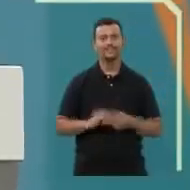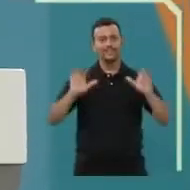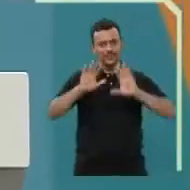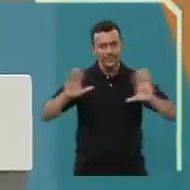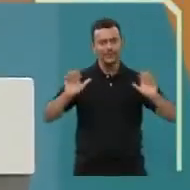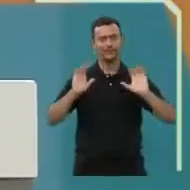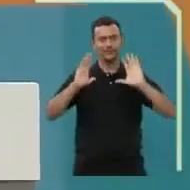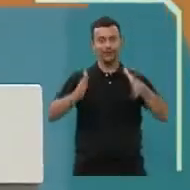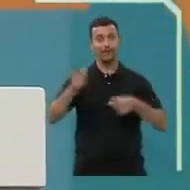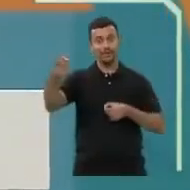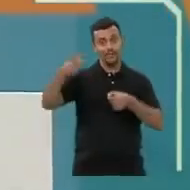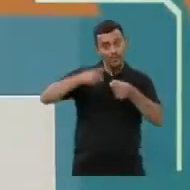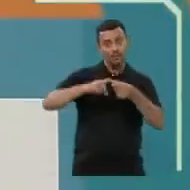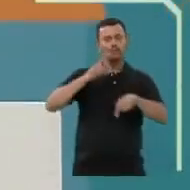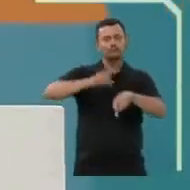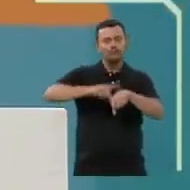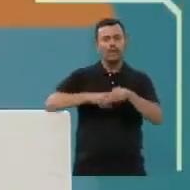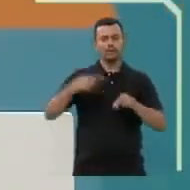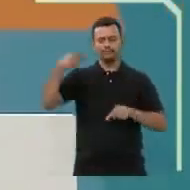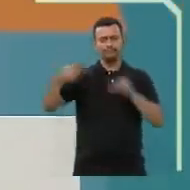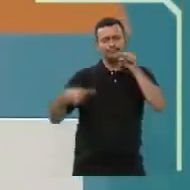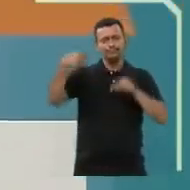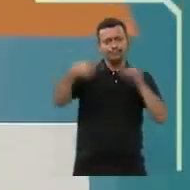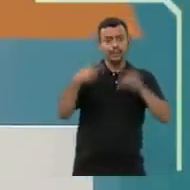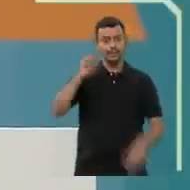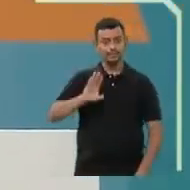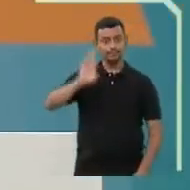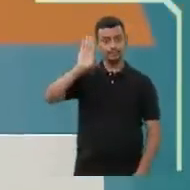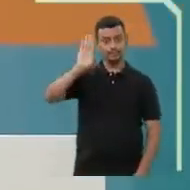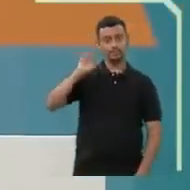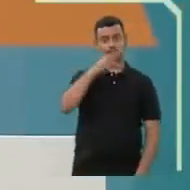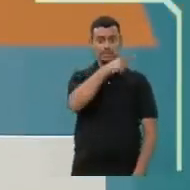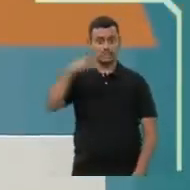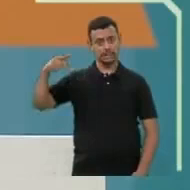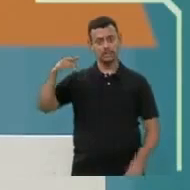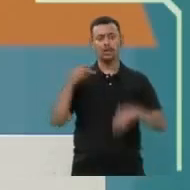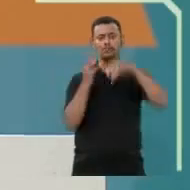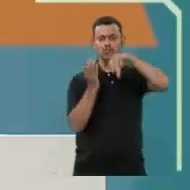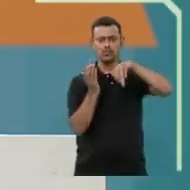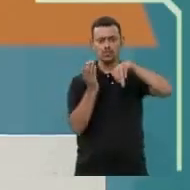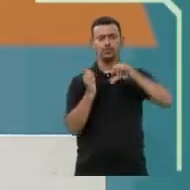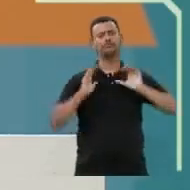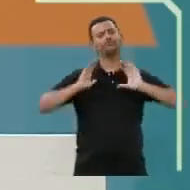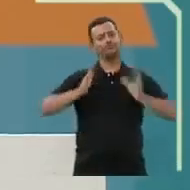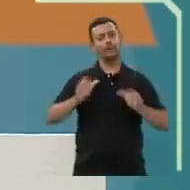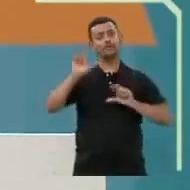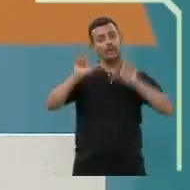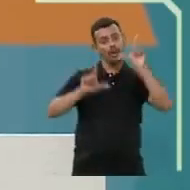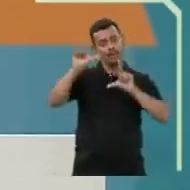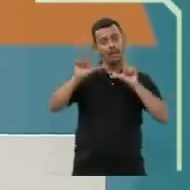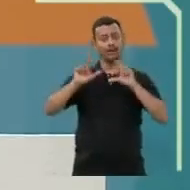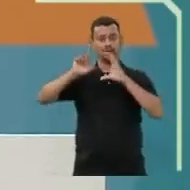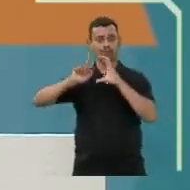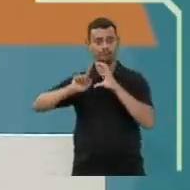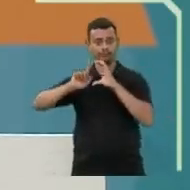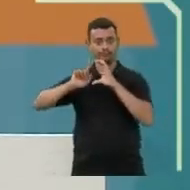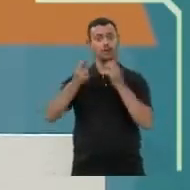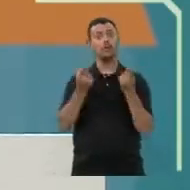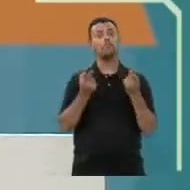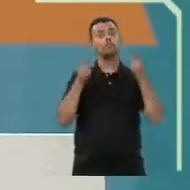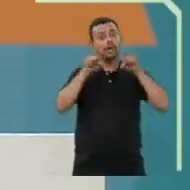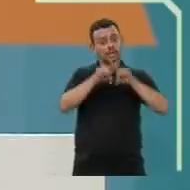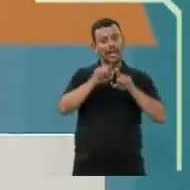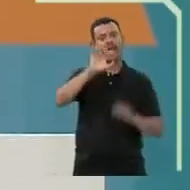Estamos de volta com o debate entre os candidatos à presidência da República, promovido pela TV Gazeta, em parceria